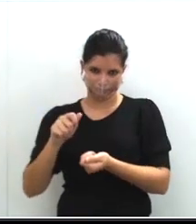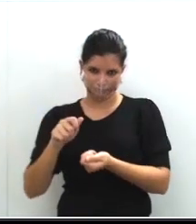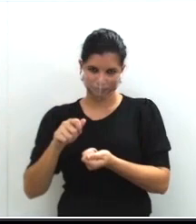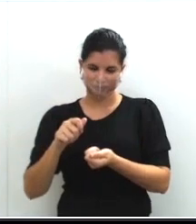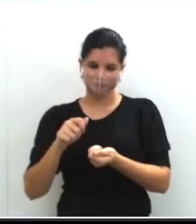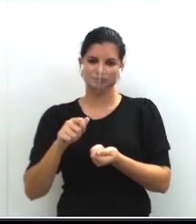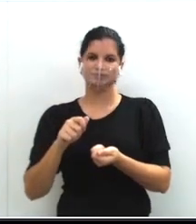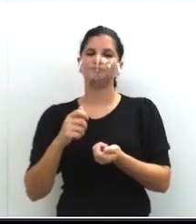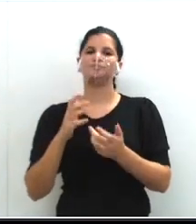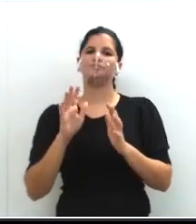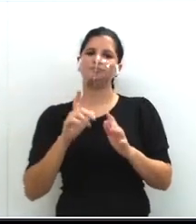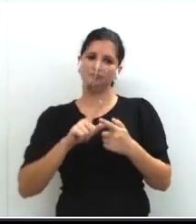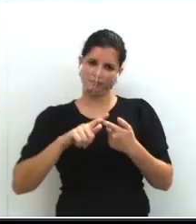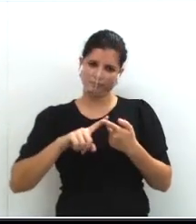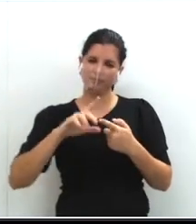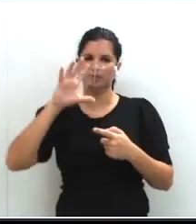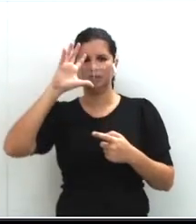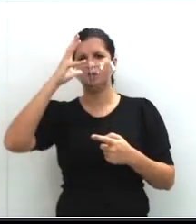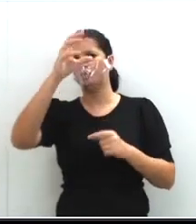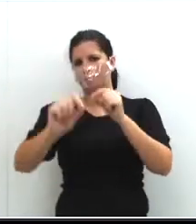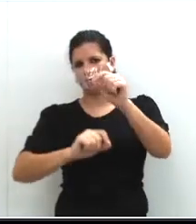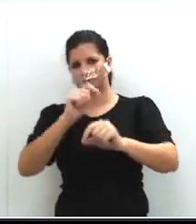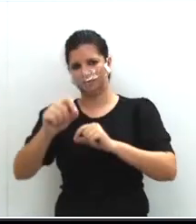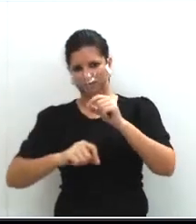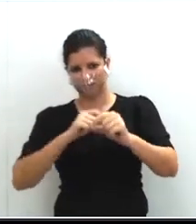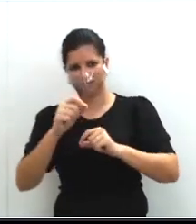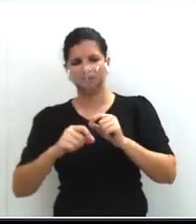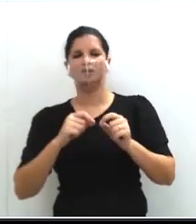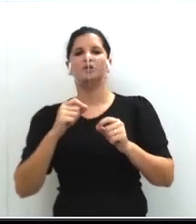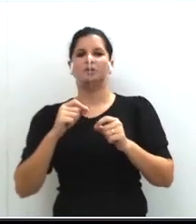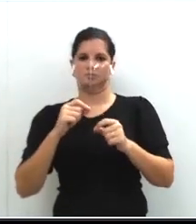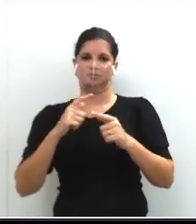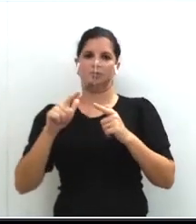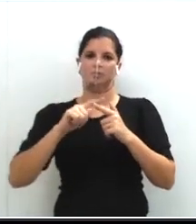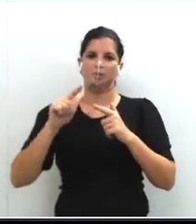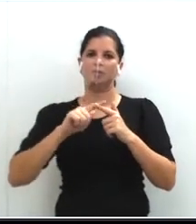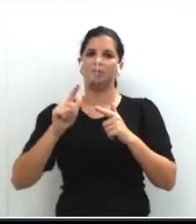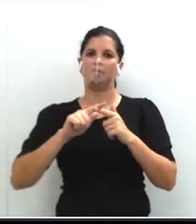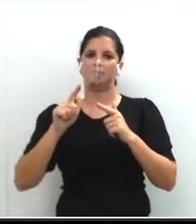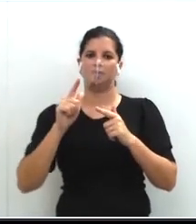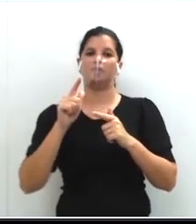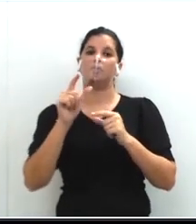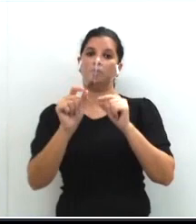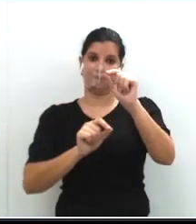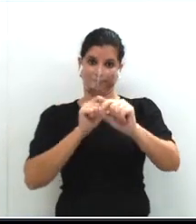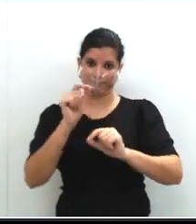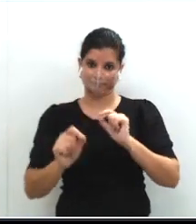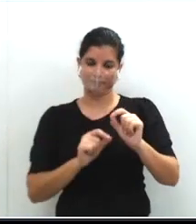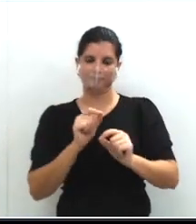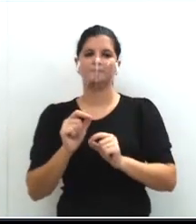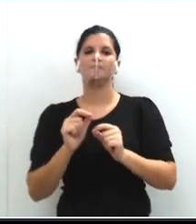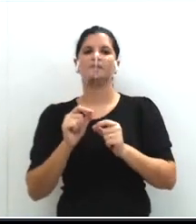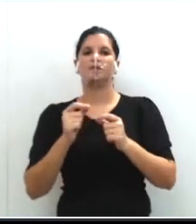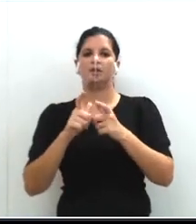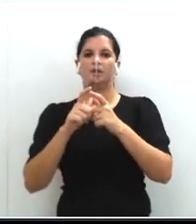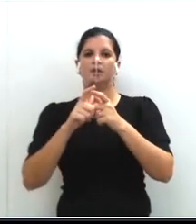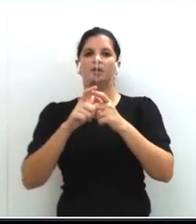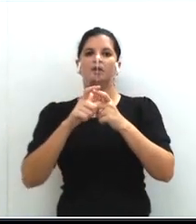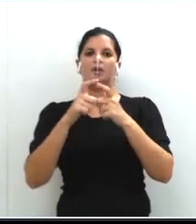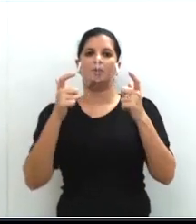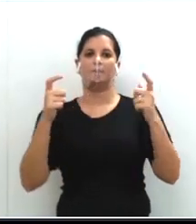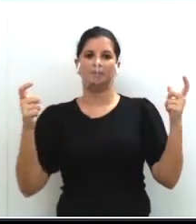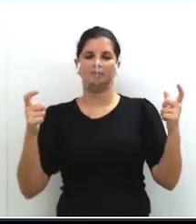de energia termoelétrica, também causa impactos ambientais. vão contribuir para